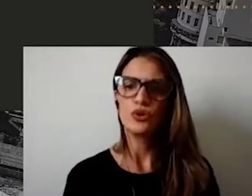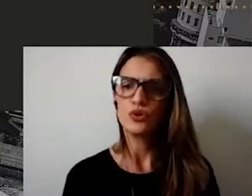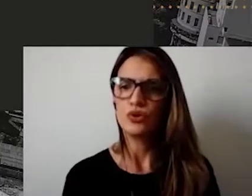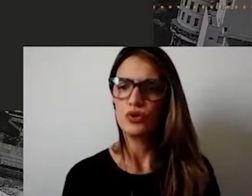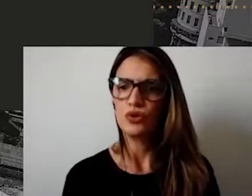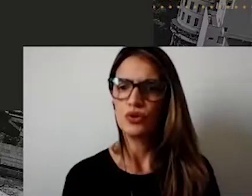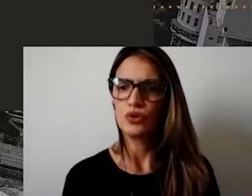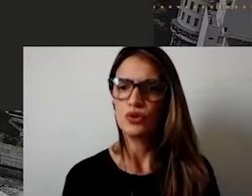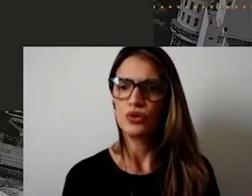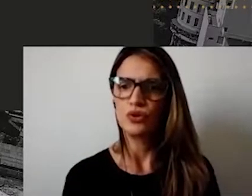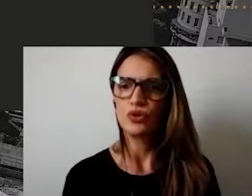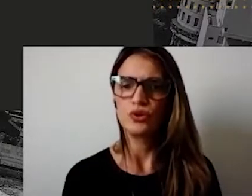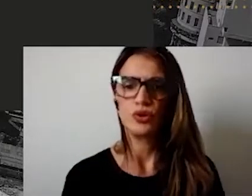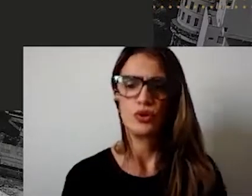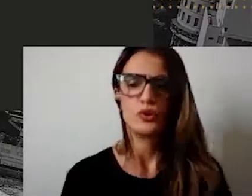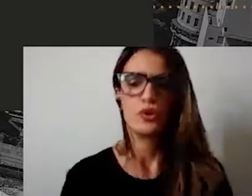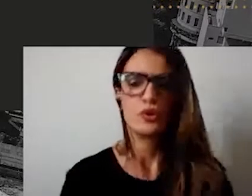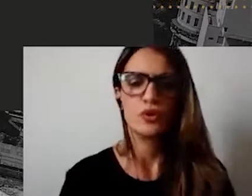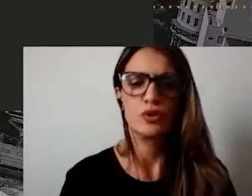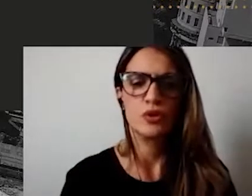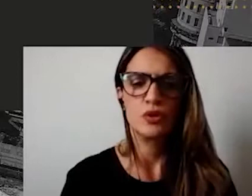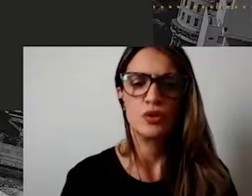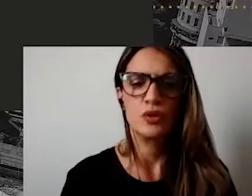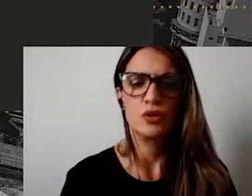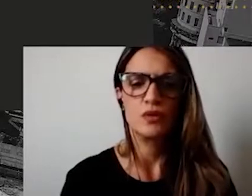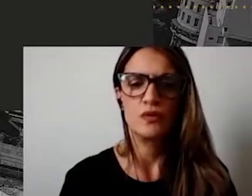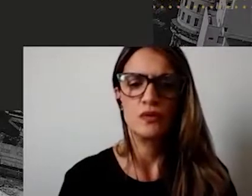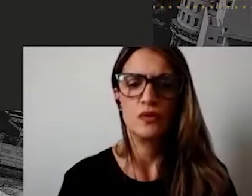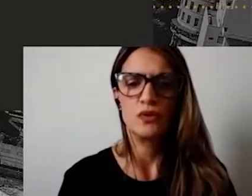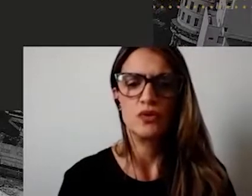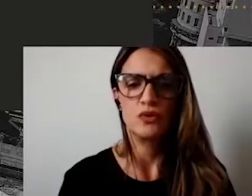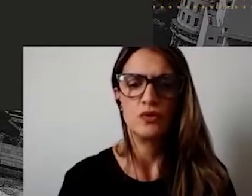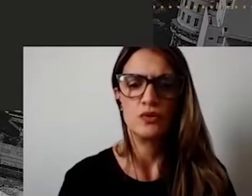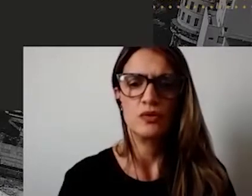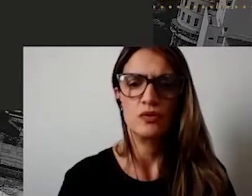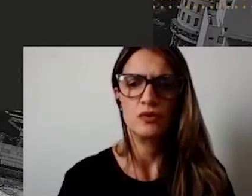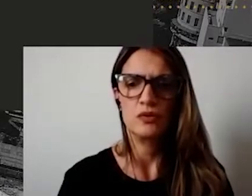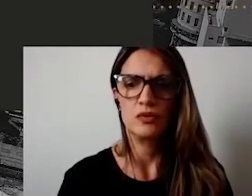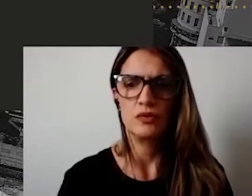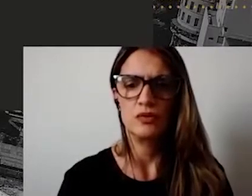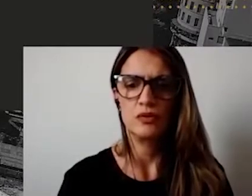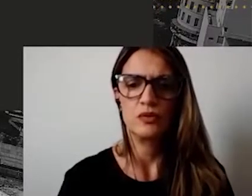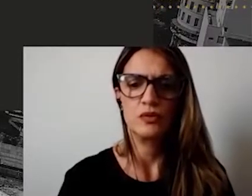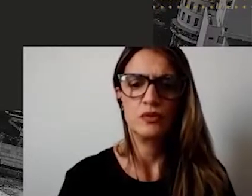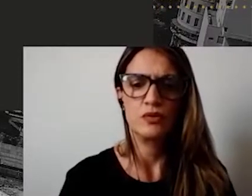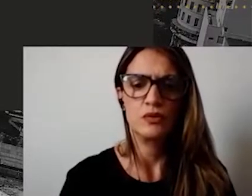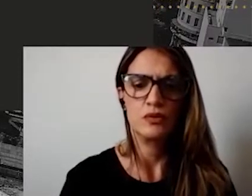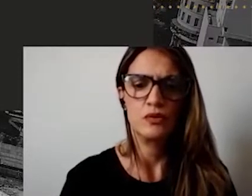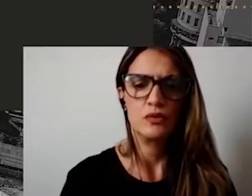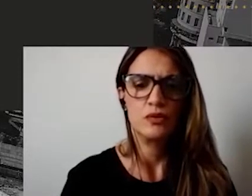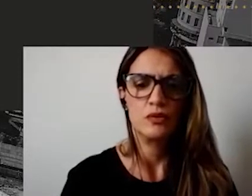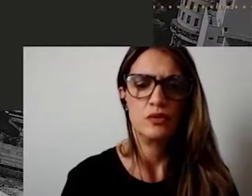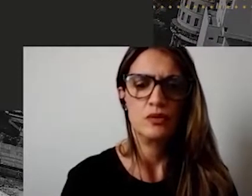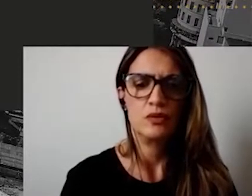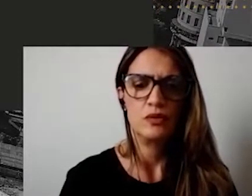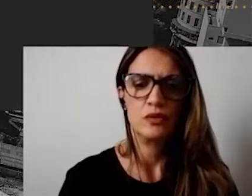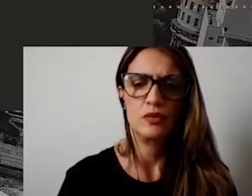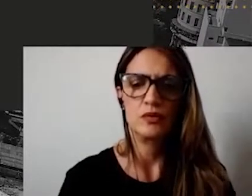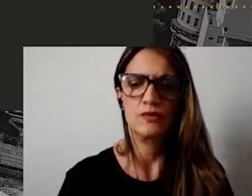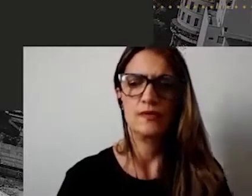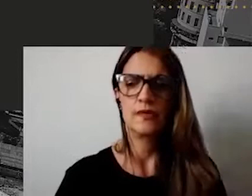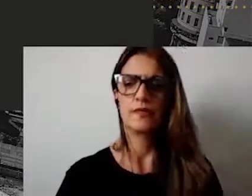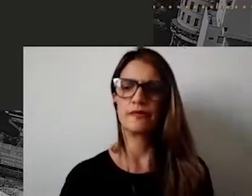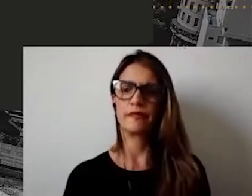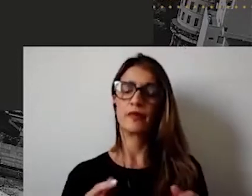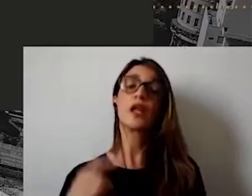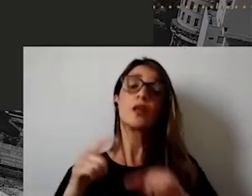olhou para mim, o menino, né, 20 e poucos anos, e falou assim, não, o que é mesmo que ele vai fazer? E aí eu falei assim, não, eu trabalho